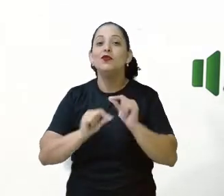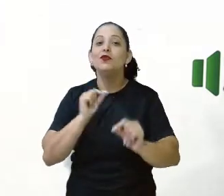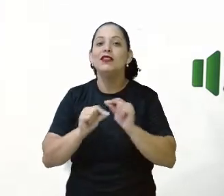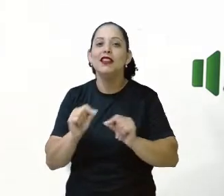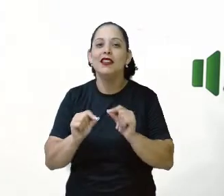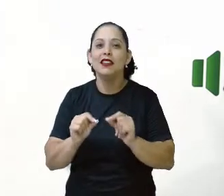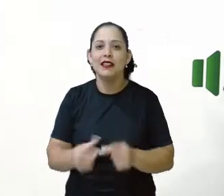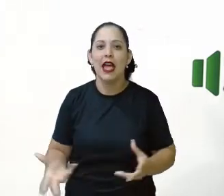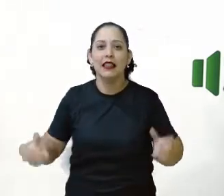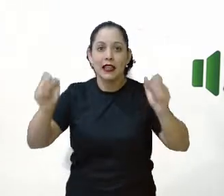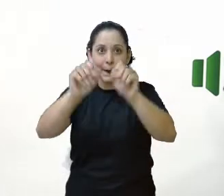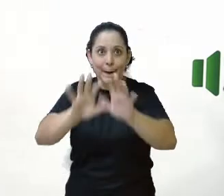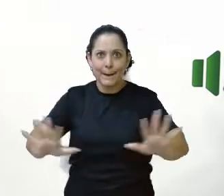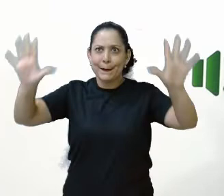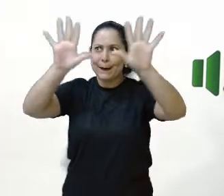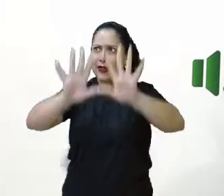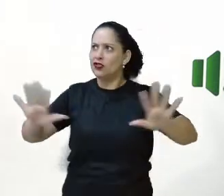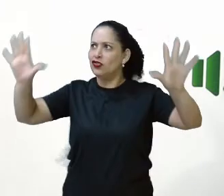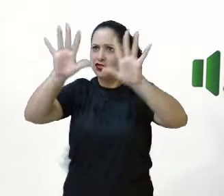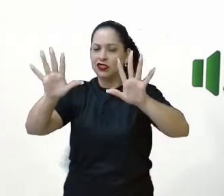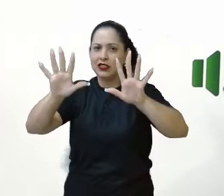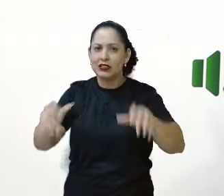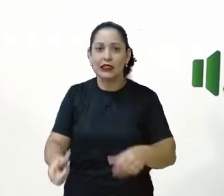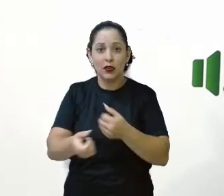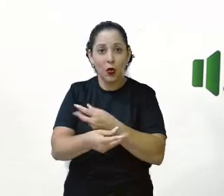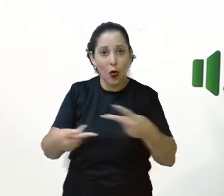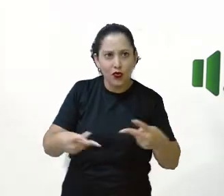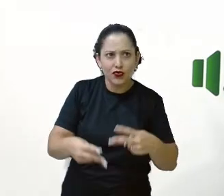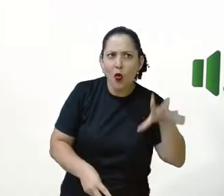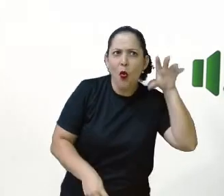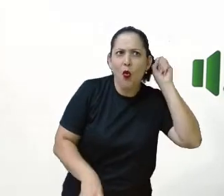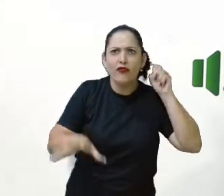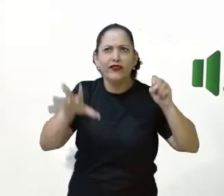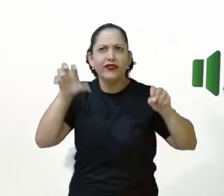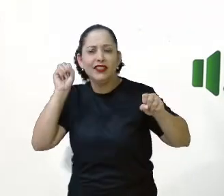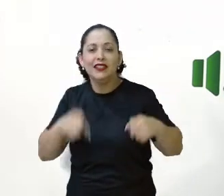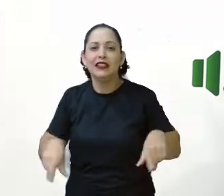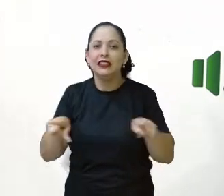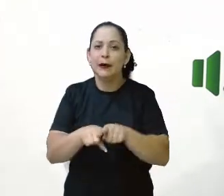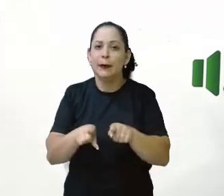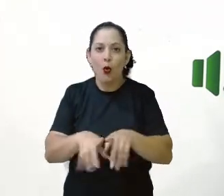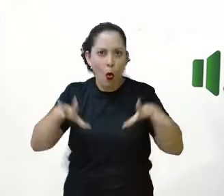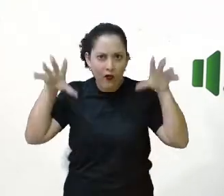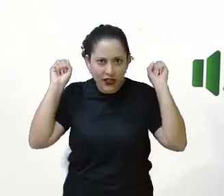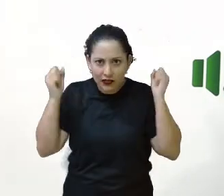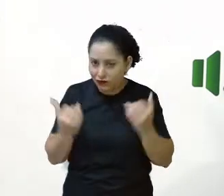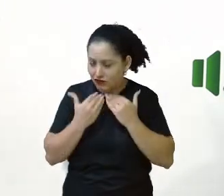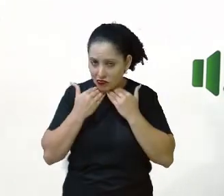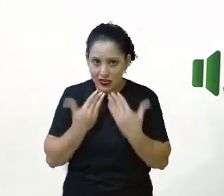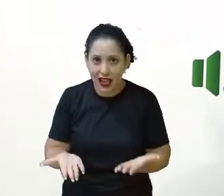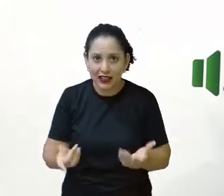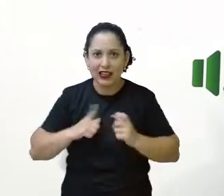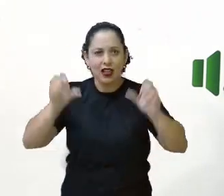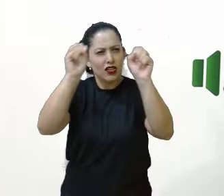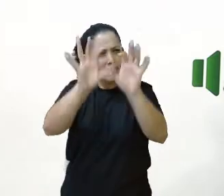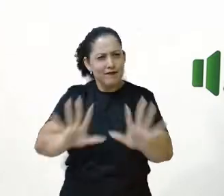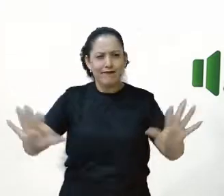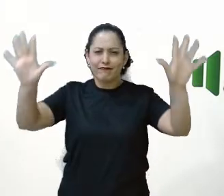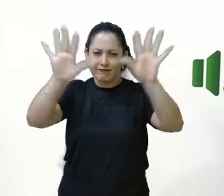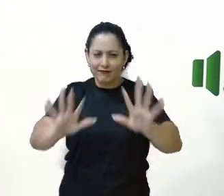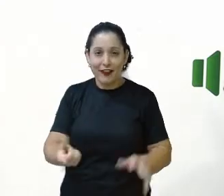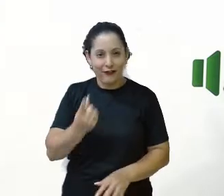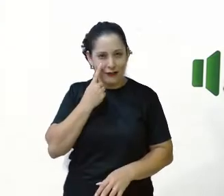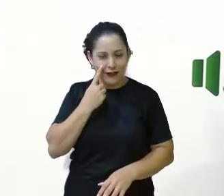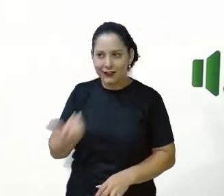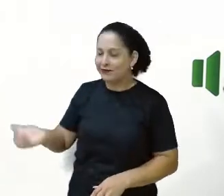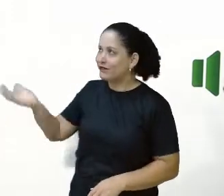né? Existem os sons que a gente pode ouvir e os sons que a gente não pode ouvir. E aí eu vou falar um pouquinho mais. Vamos ver um